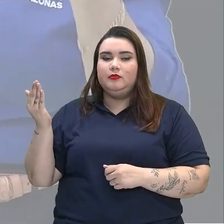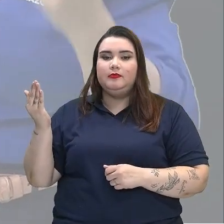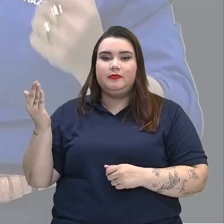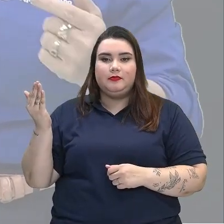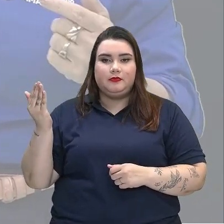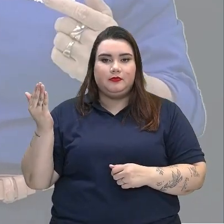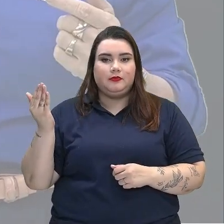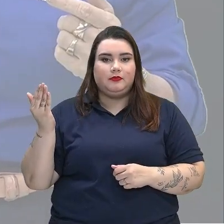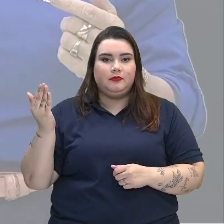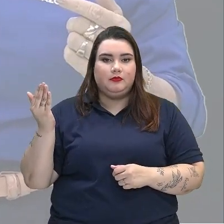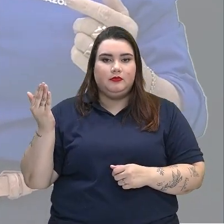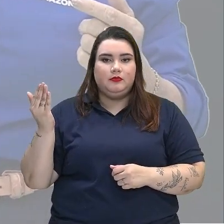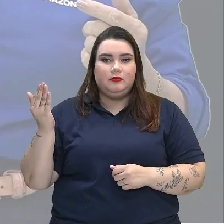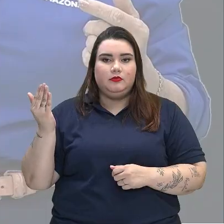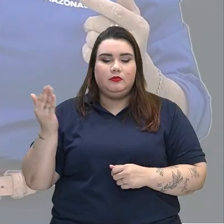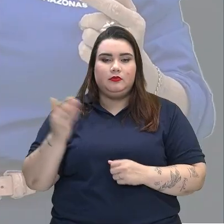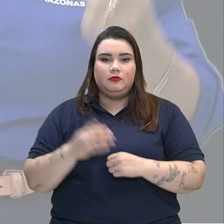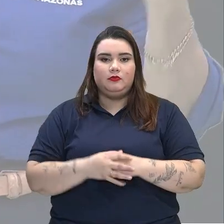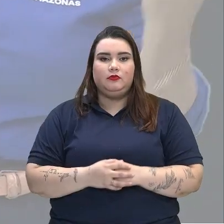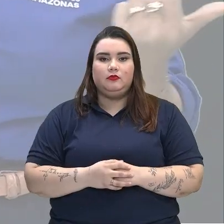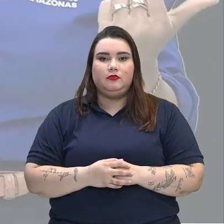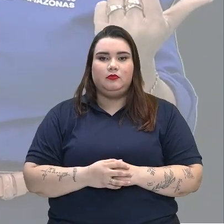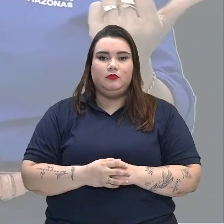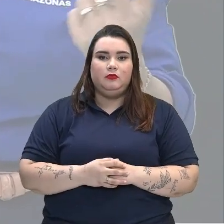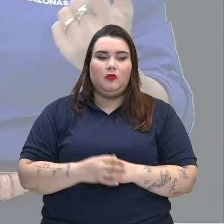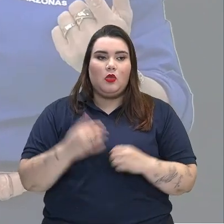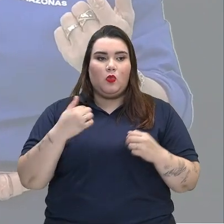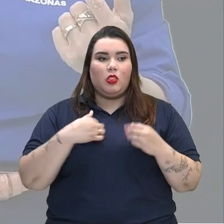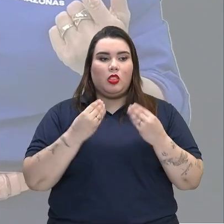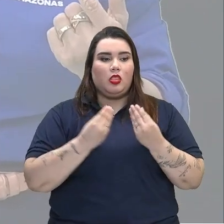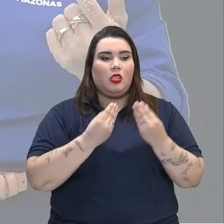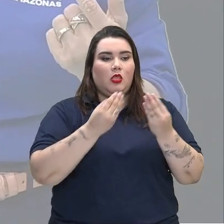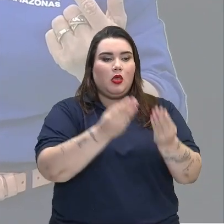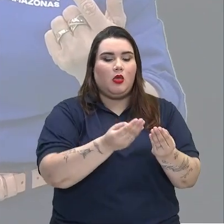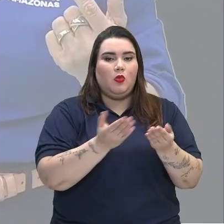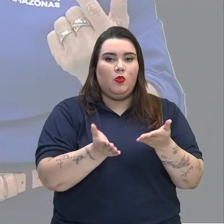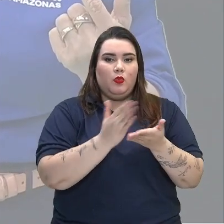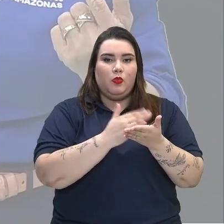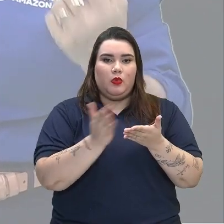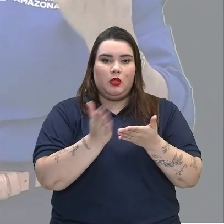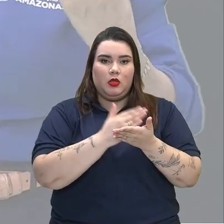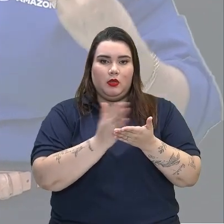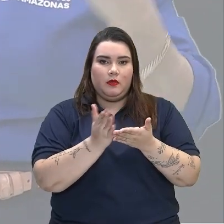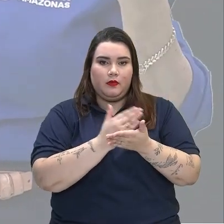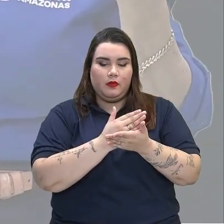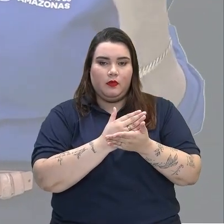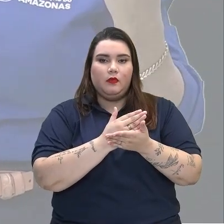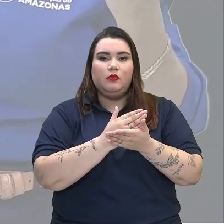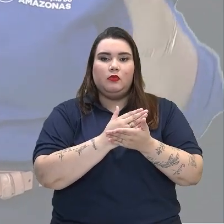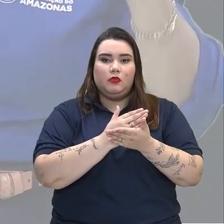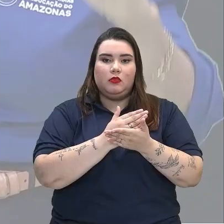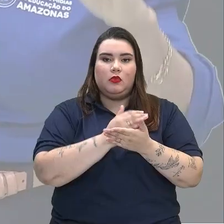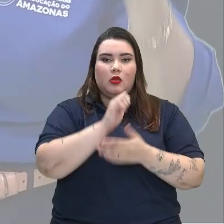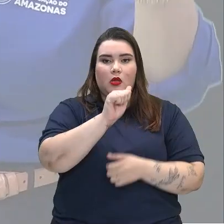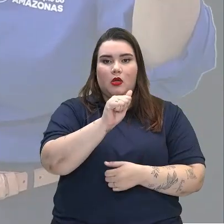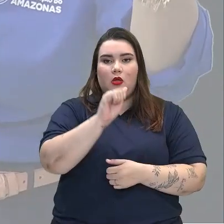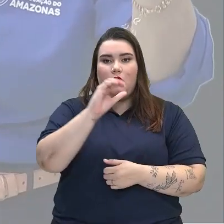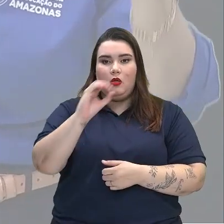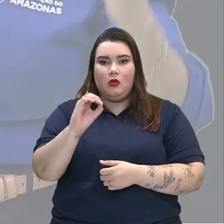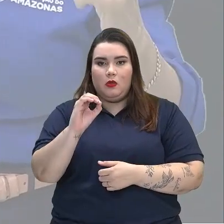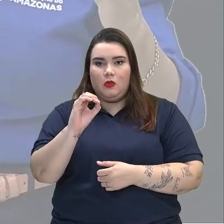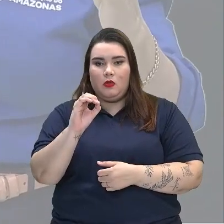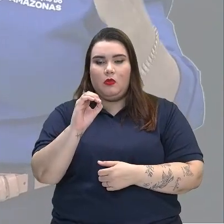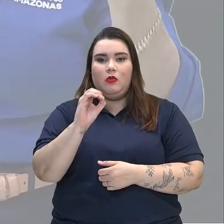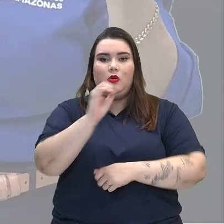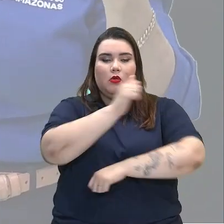quem? Veja, aqui foi direto, entreguei o livro. Esse o não é preposição. Mas quando eu digo entreguei o livro a